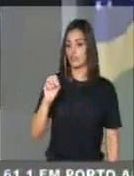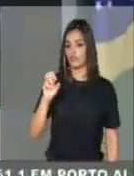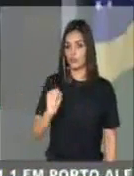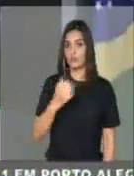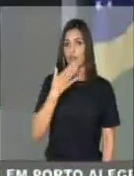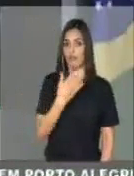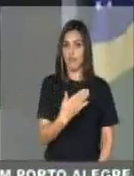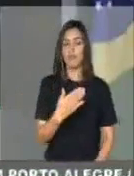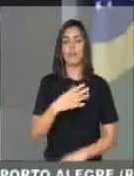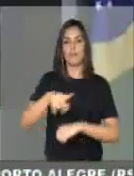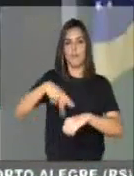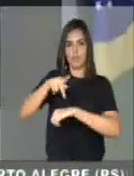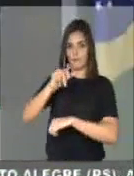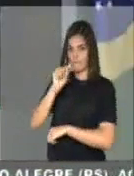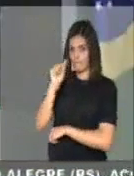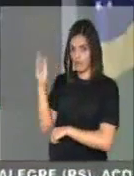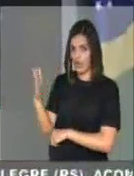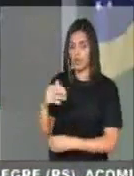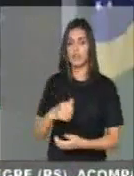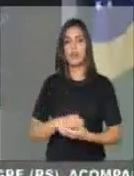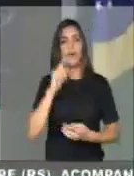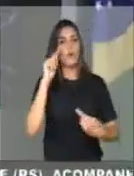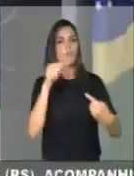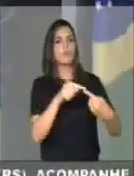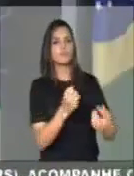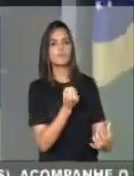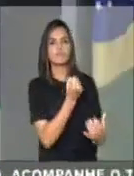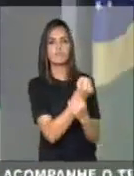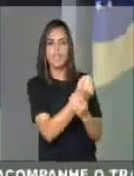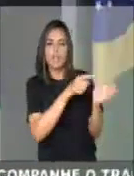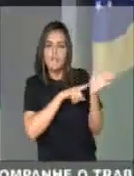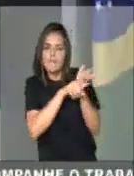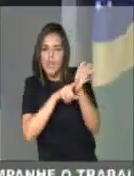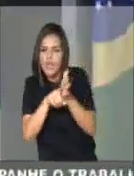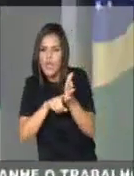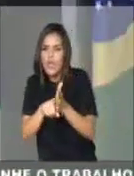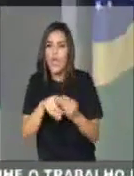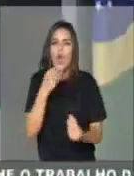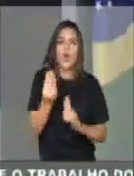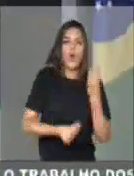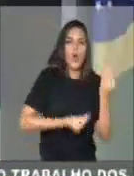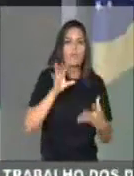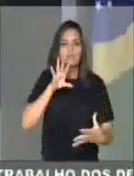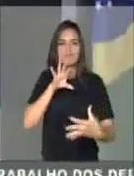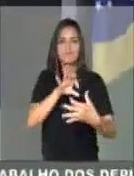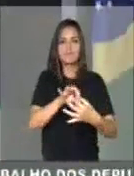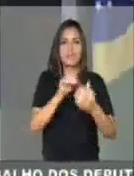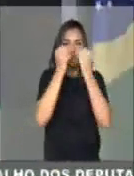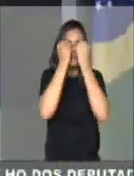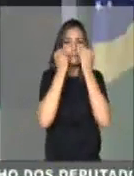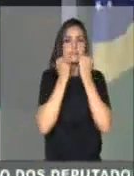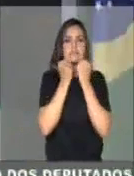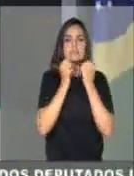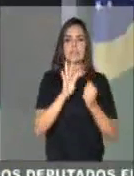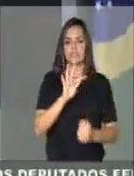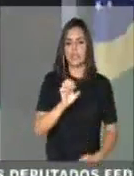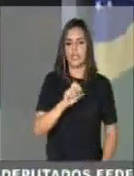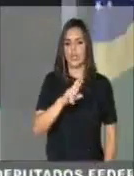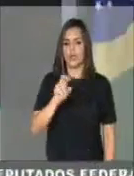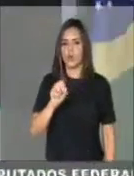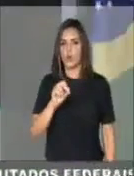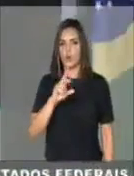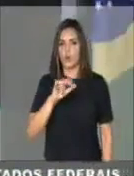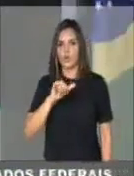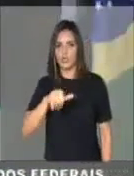ativos requerido por autoridade estrangeira, com vista a assegurar o resultado de investigações ou processos relacionados a terrorismo, seu